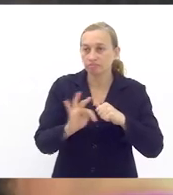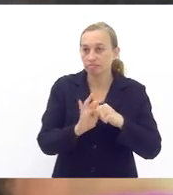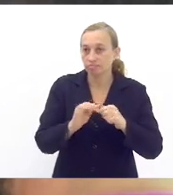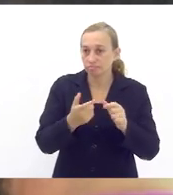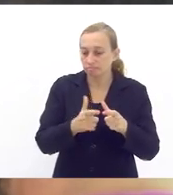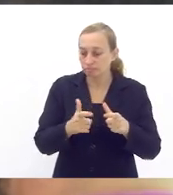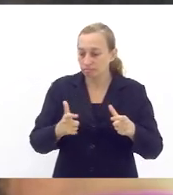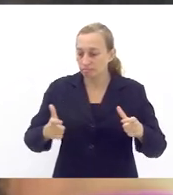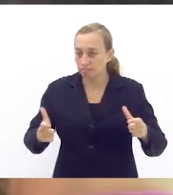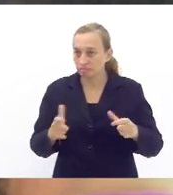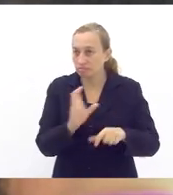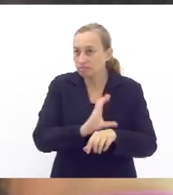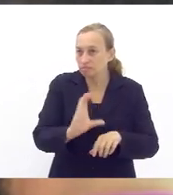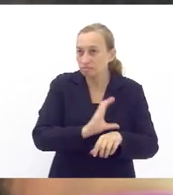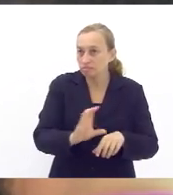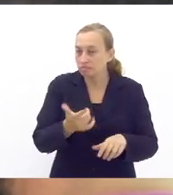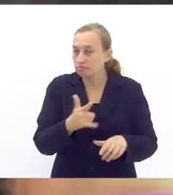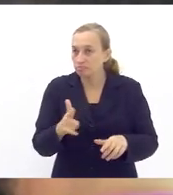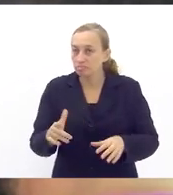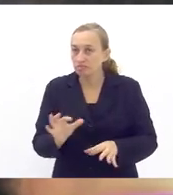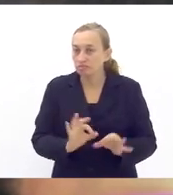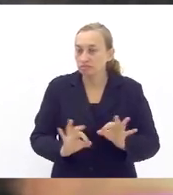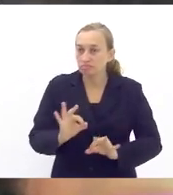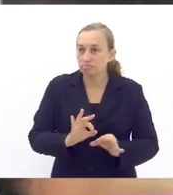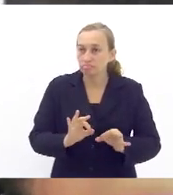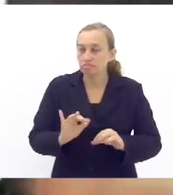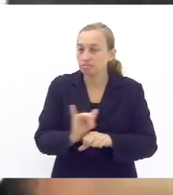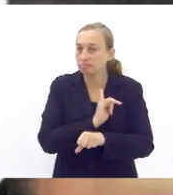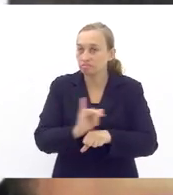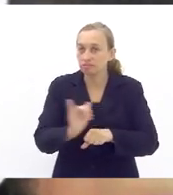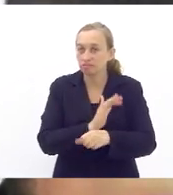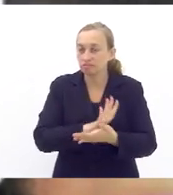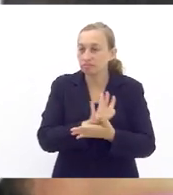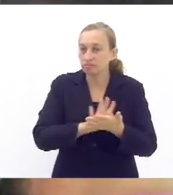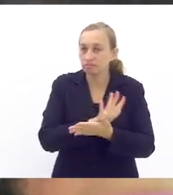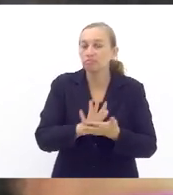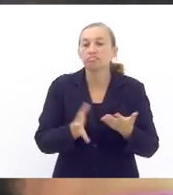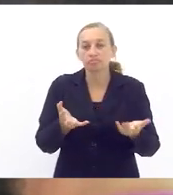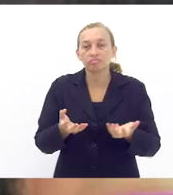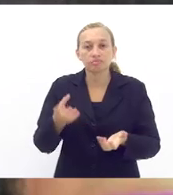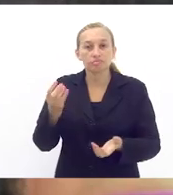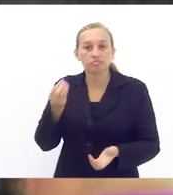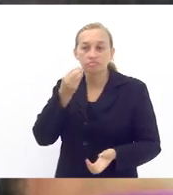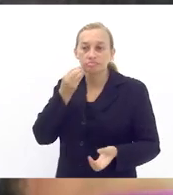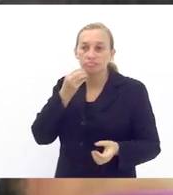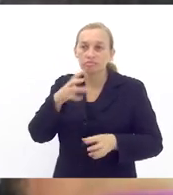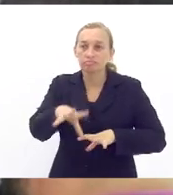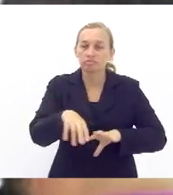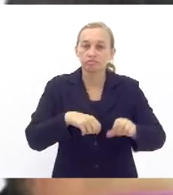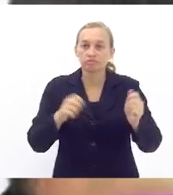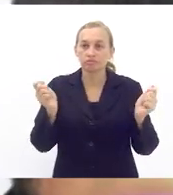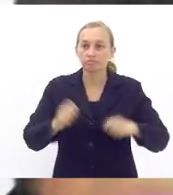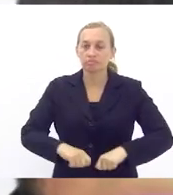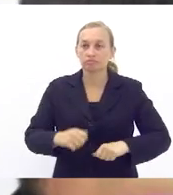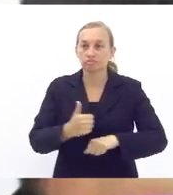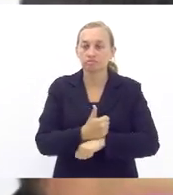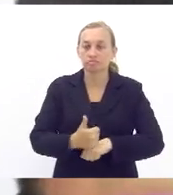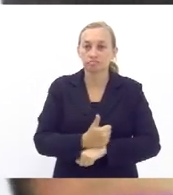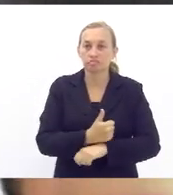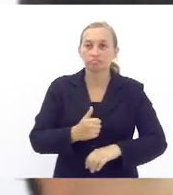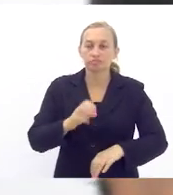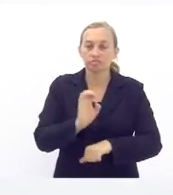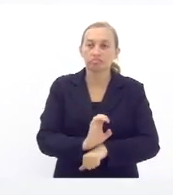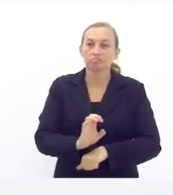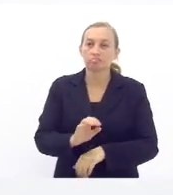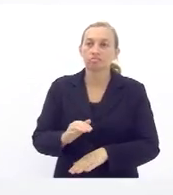é sem planejamento ano após ano a gente quer que haja oportunidade de formação profissional no estado do Rio de Janeiro inteiro mas não